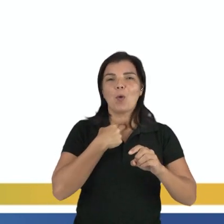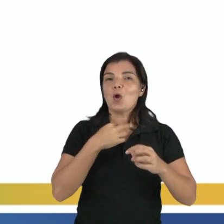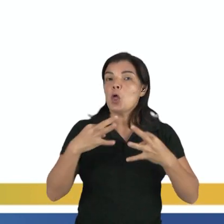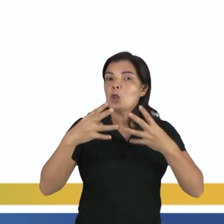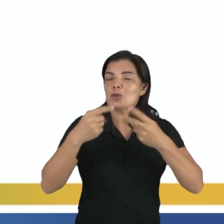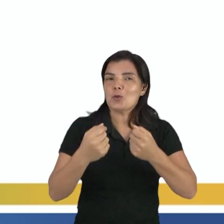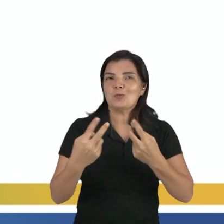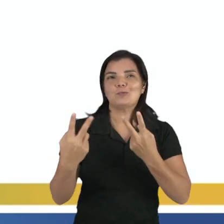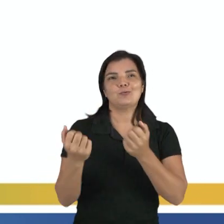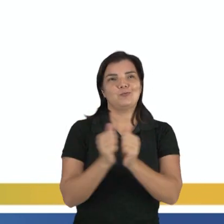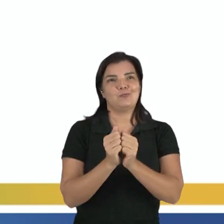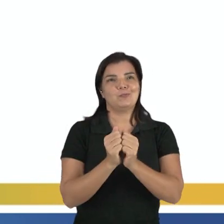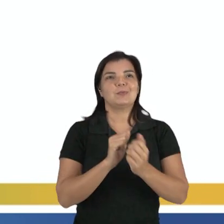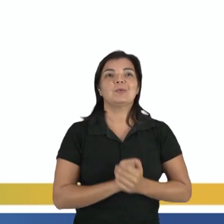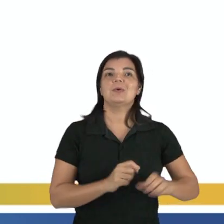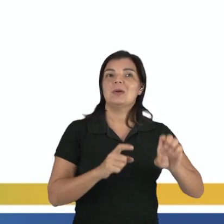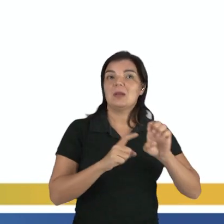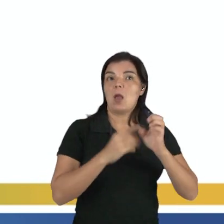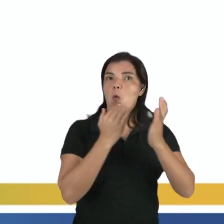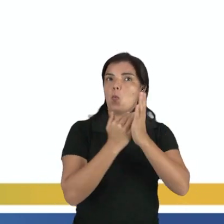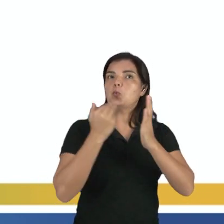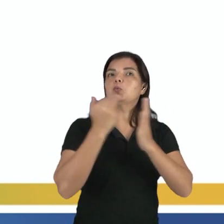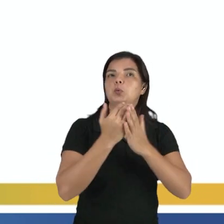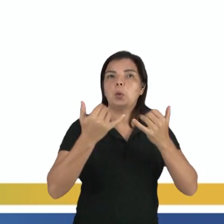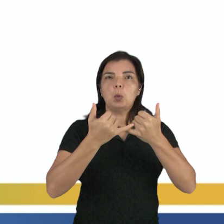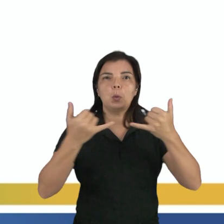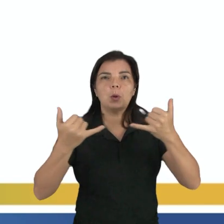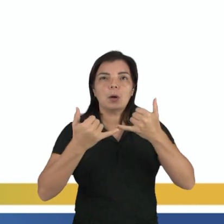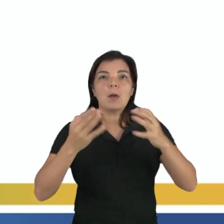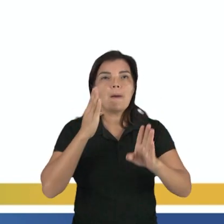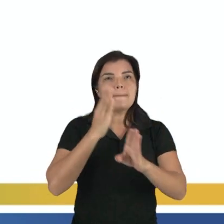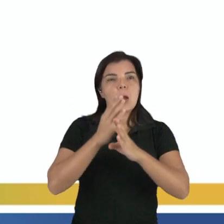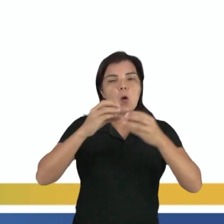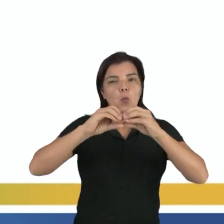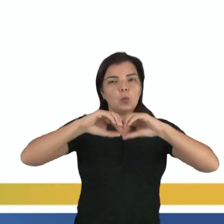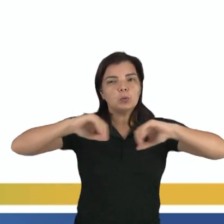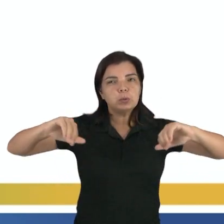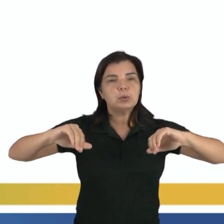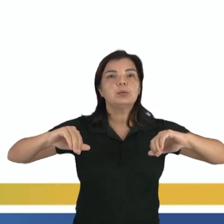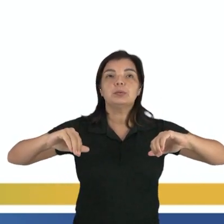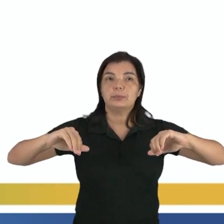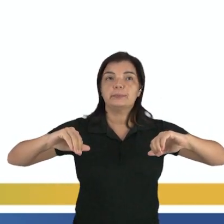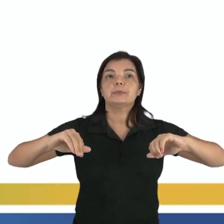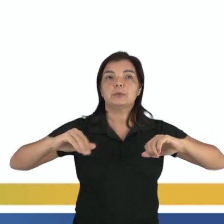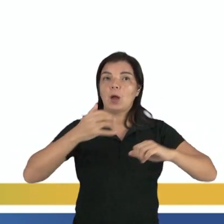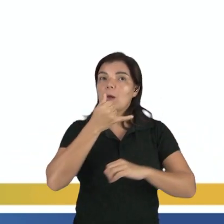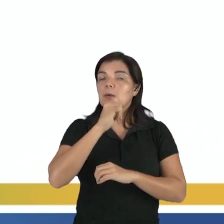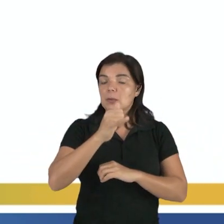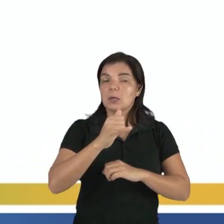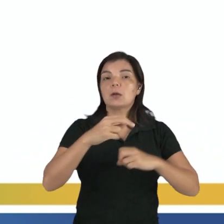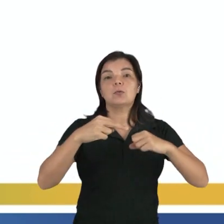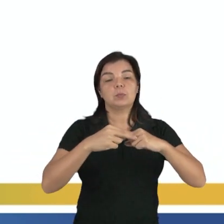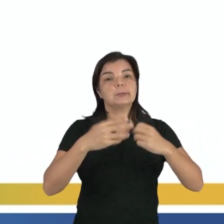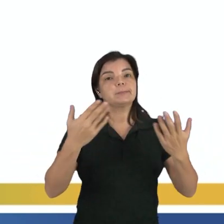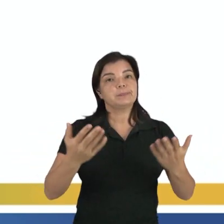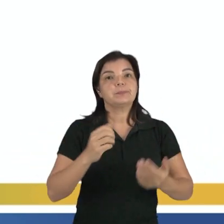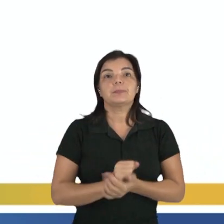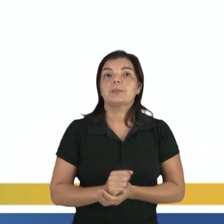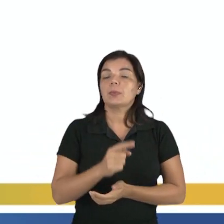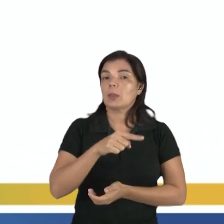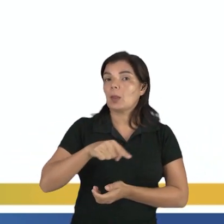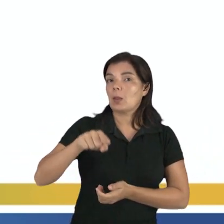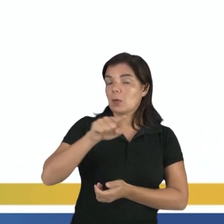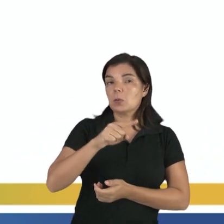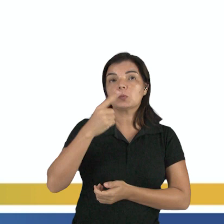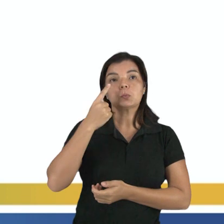eletrodomésticos em funcionamento intensidade do campo elétrico é levado que causa o rompimento da rigidez dielétrica da tomada uma pessoa